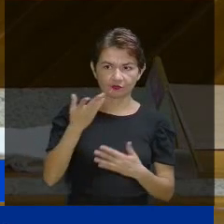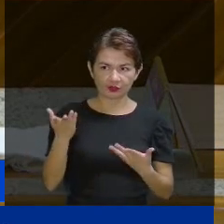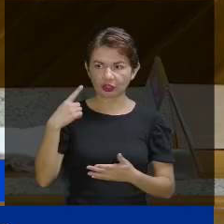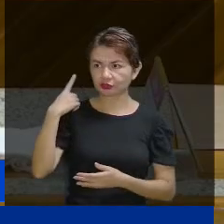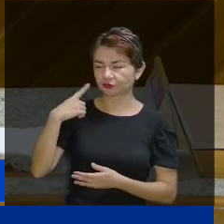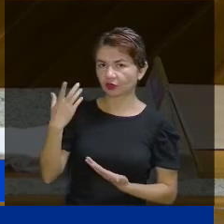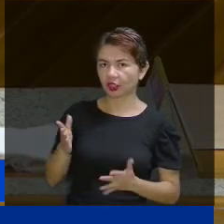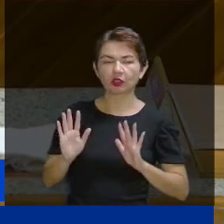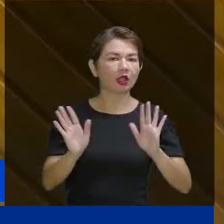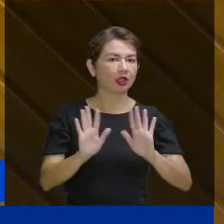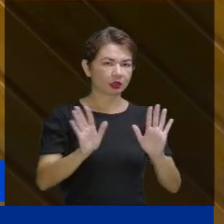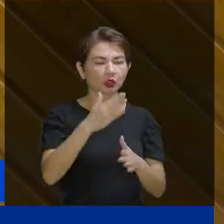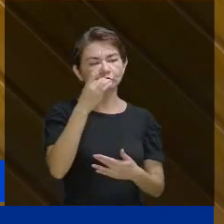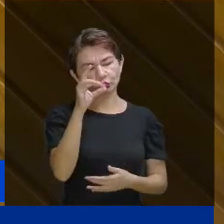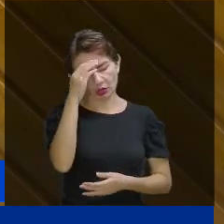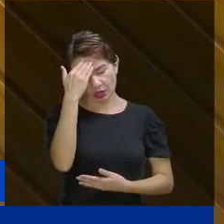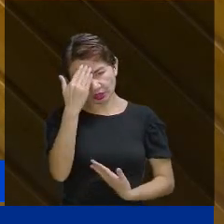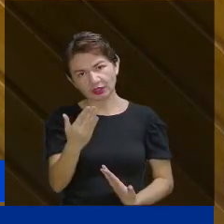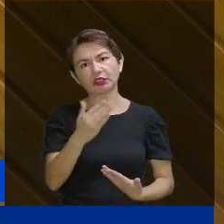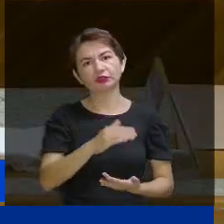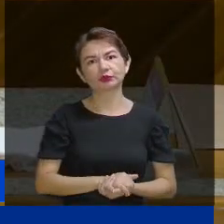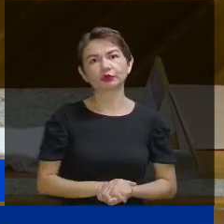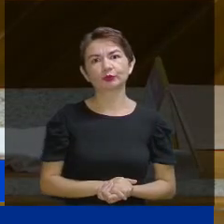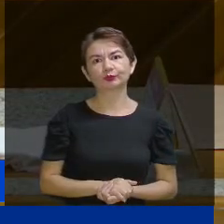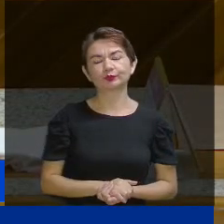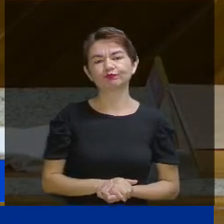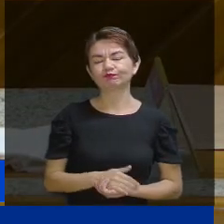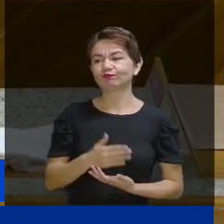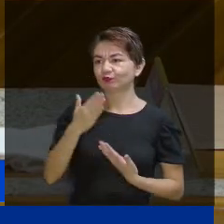nesse ponto? Não, Excelência, só agradeço. Muito obrigado pela